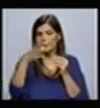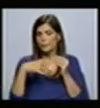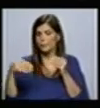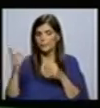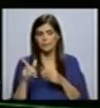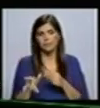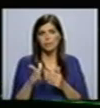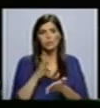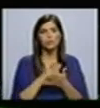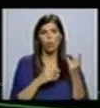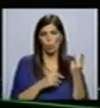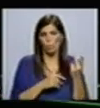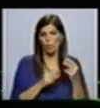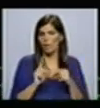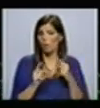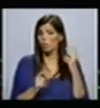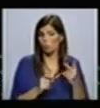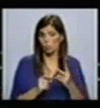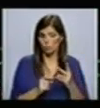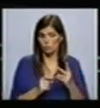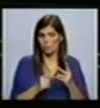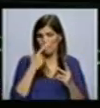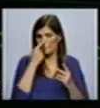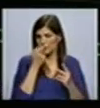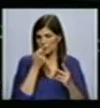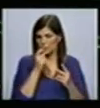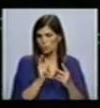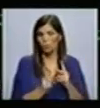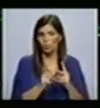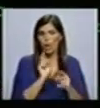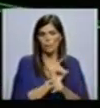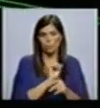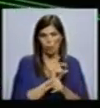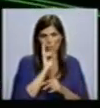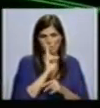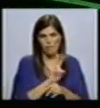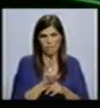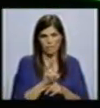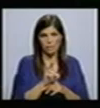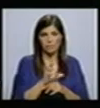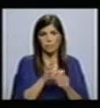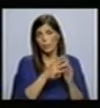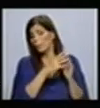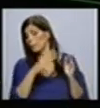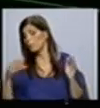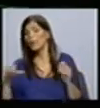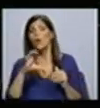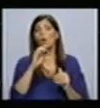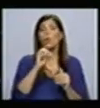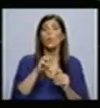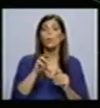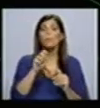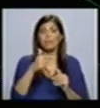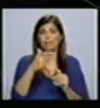Não apenas uma, mas duas caudas, muito parecido com aquilo que nós estamos habituados a ver em cometas. E olha, duas caudas e